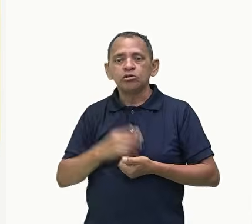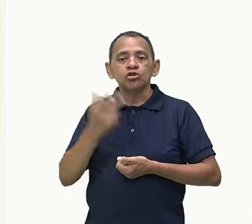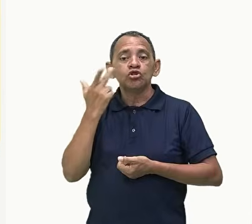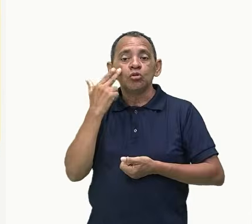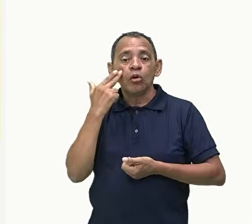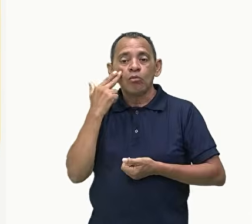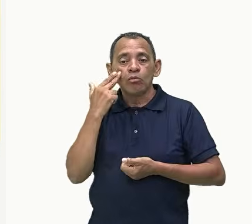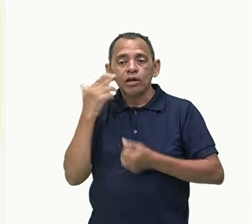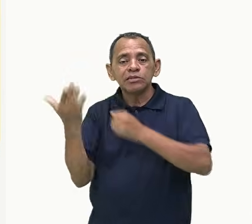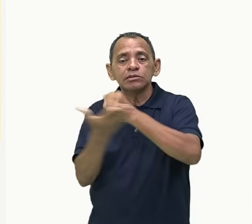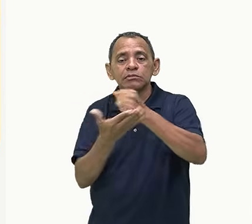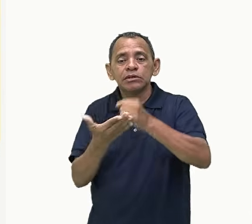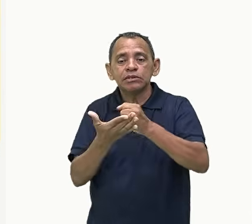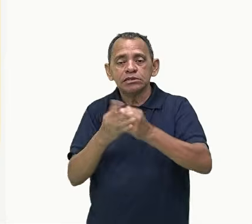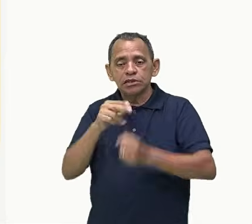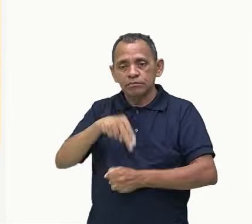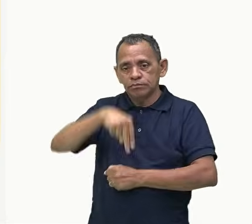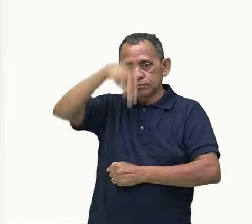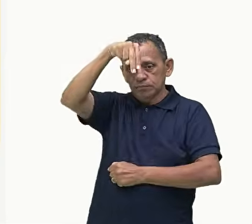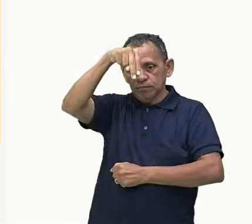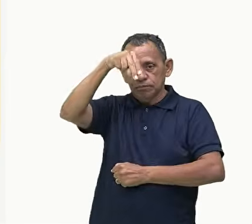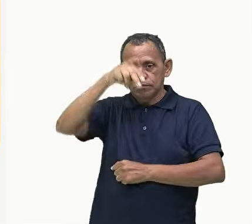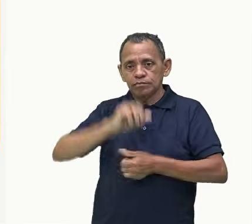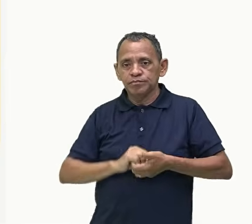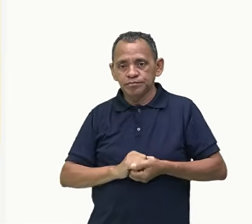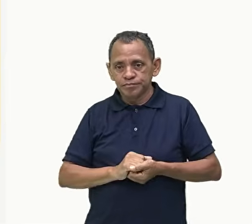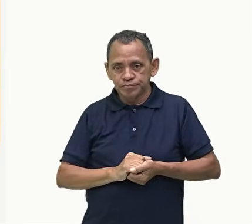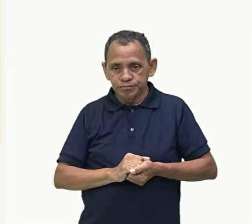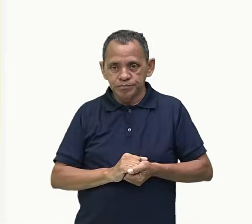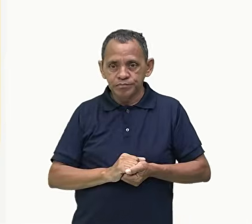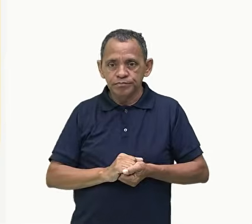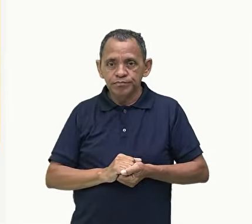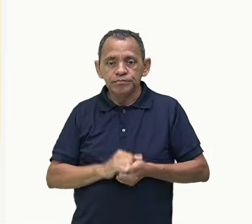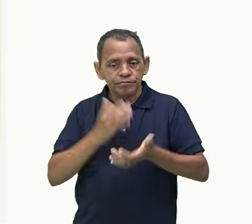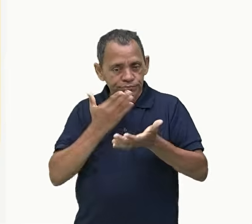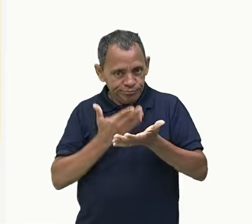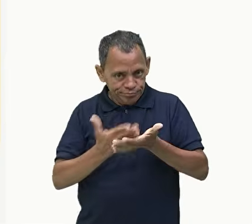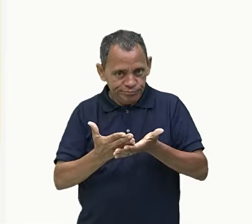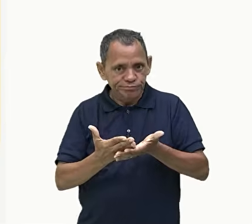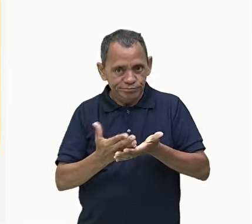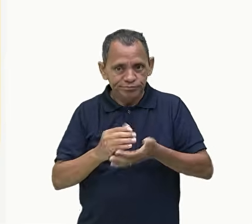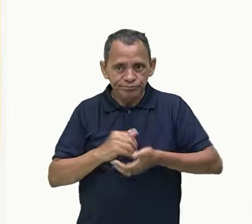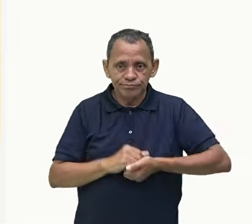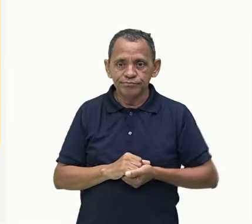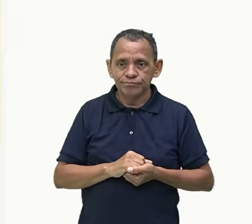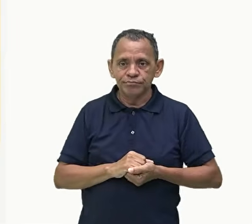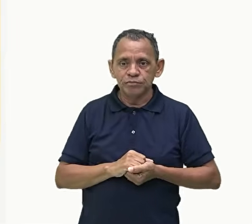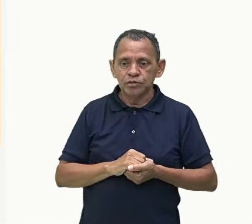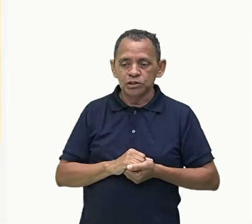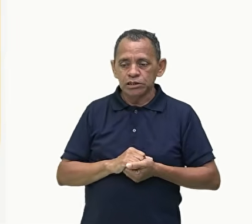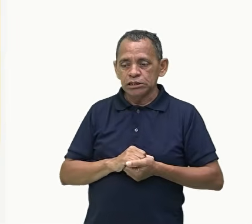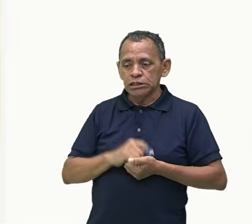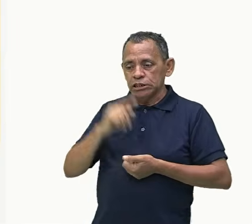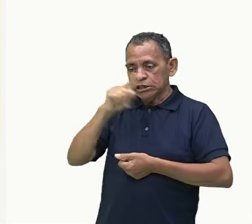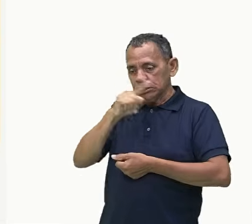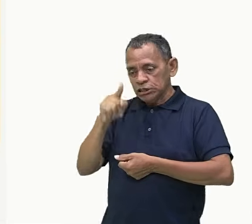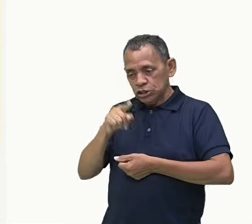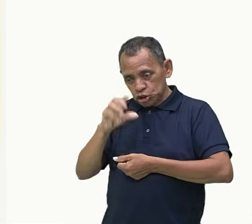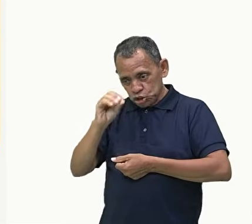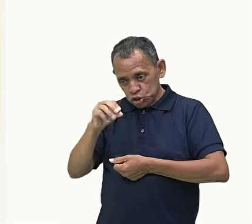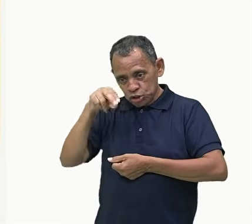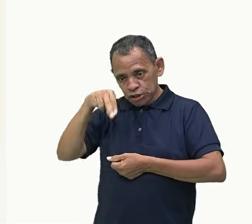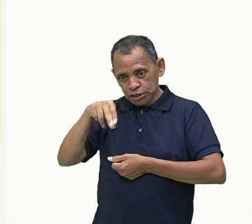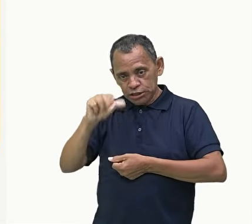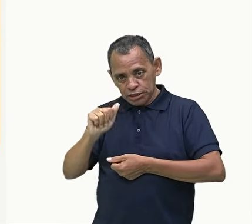muito pelo norte, tá bom? Então, é a partir daí que a gente vai saber. Zona norte, o que ele coloca aqui a